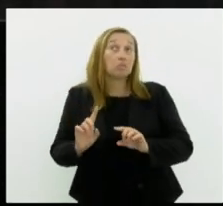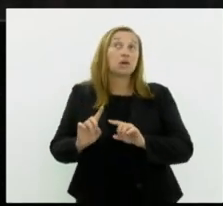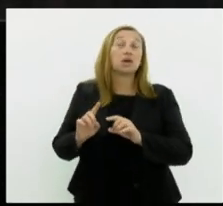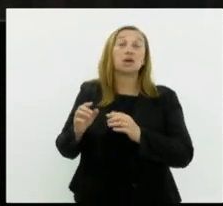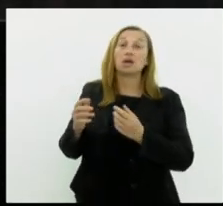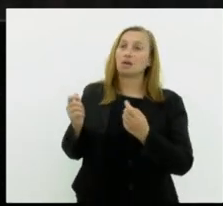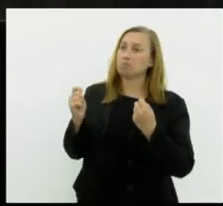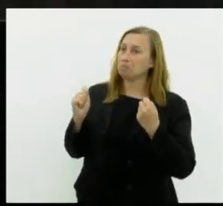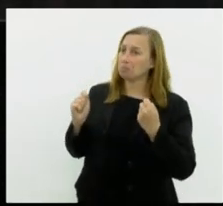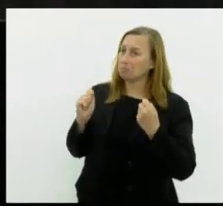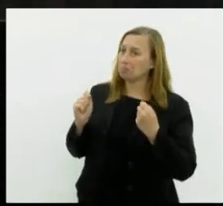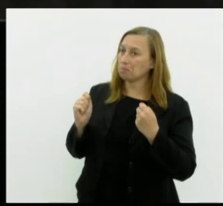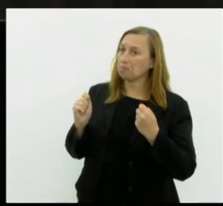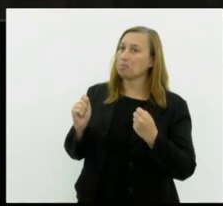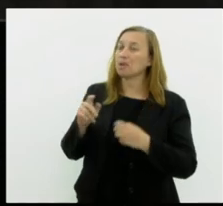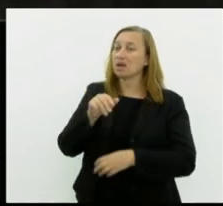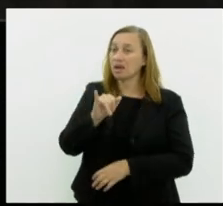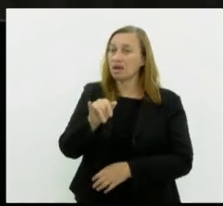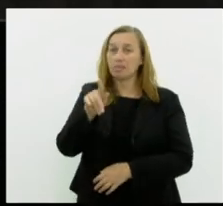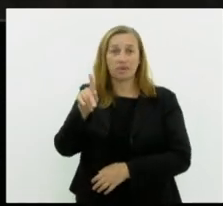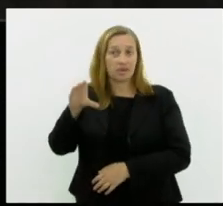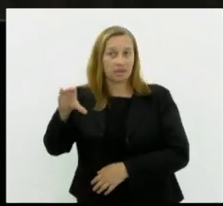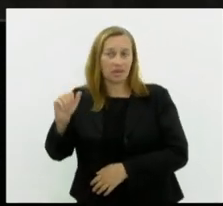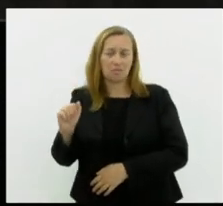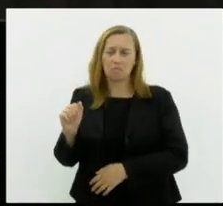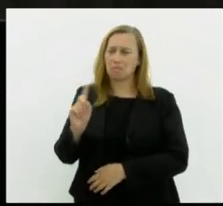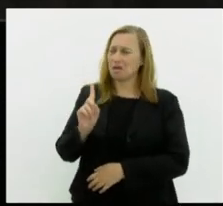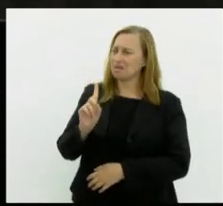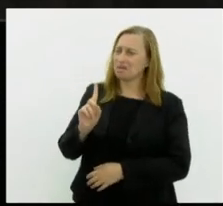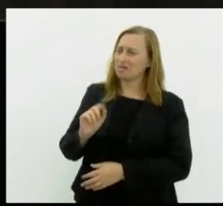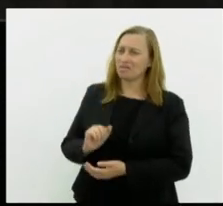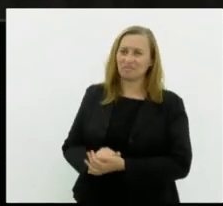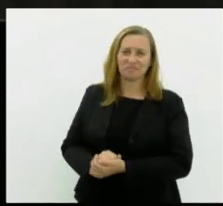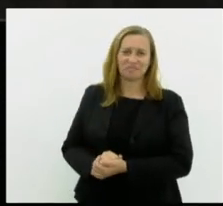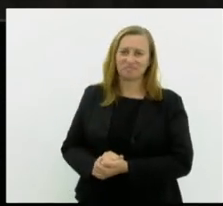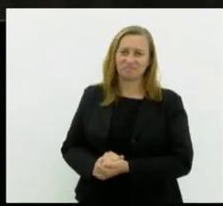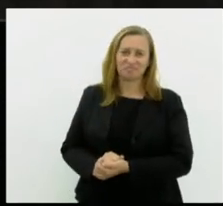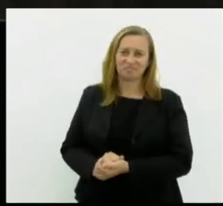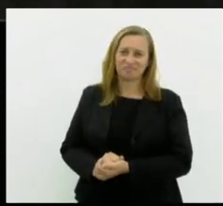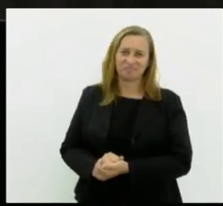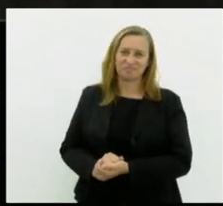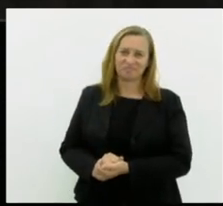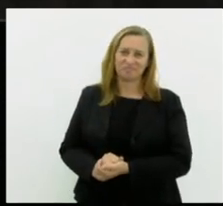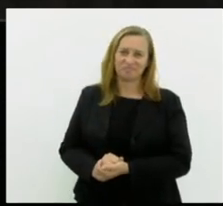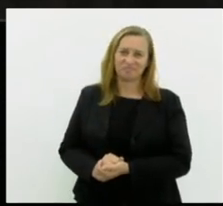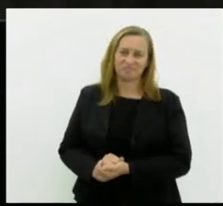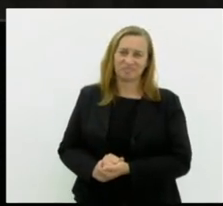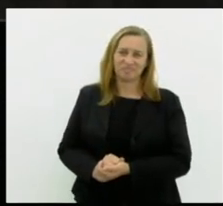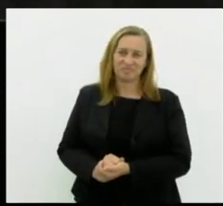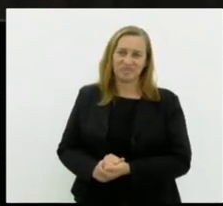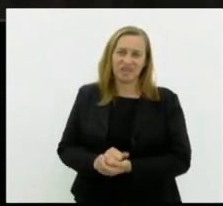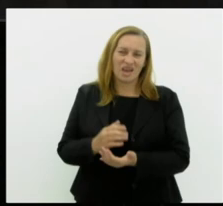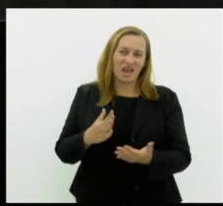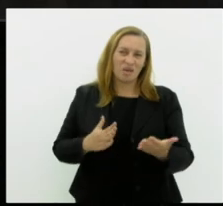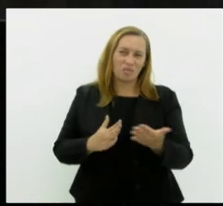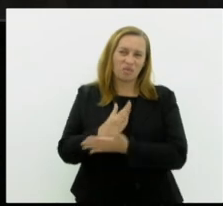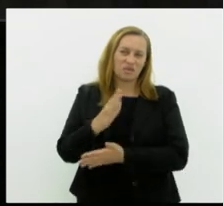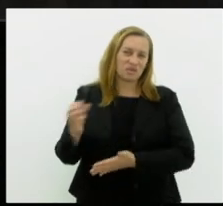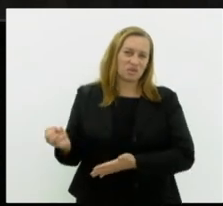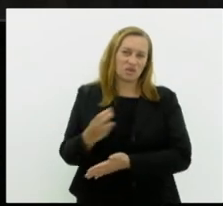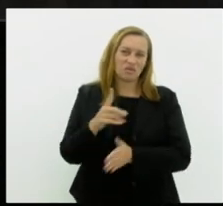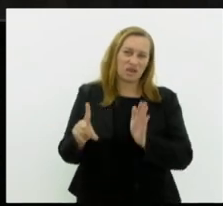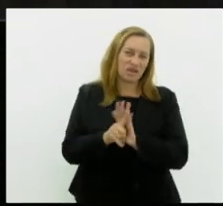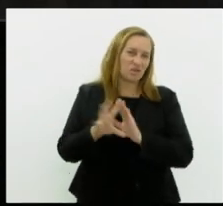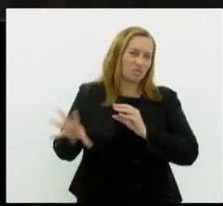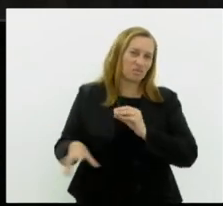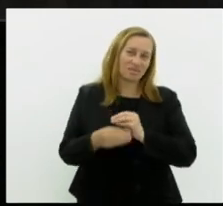seja o IPCA. Mas não pode ser o IPCA a partir da aprovação de nova lei